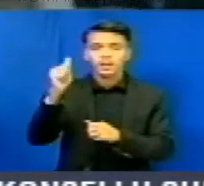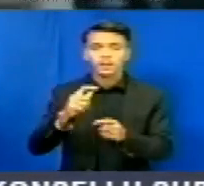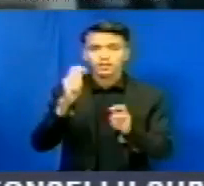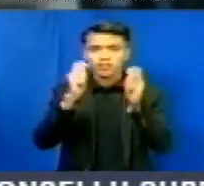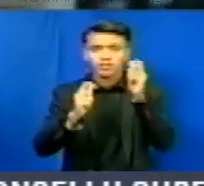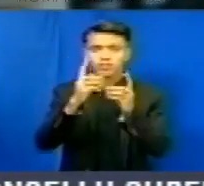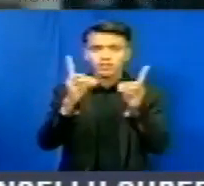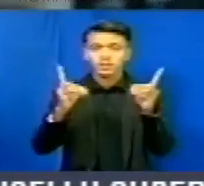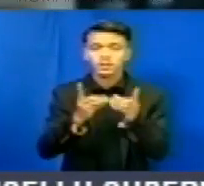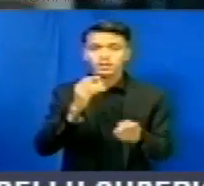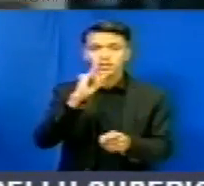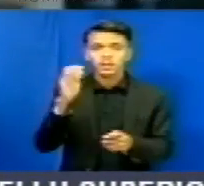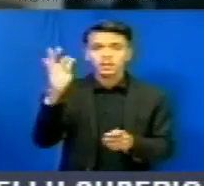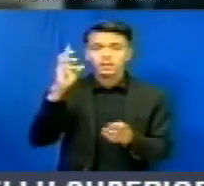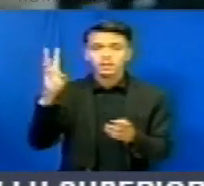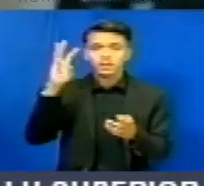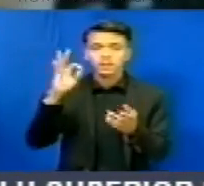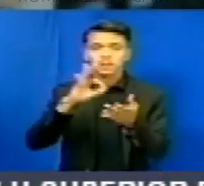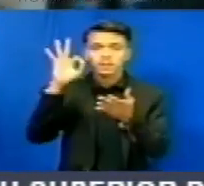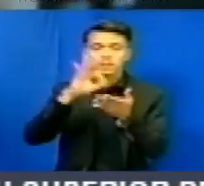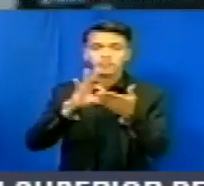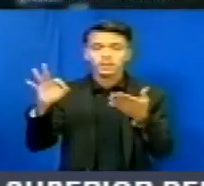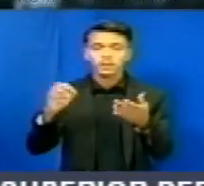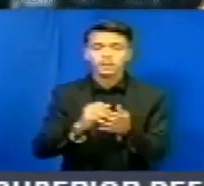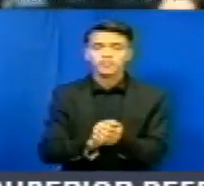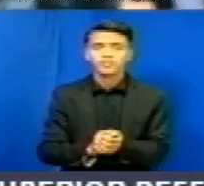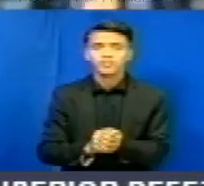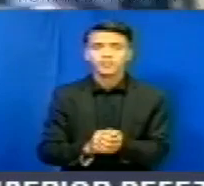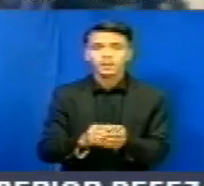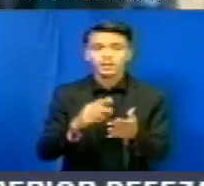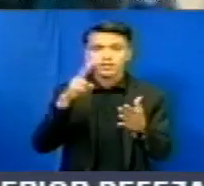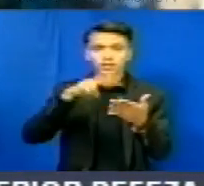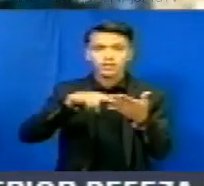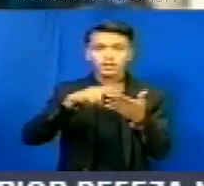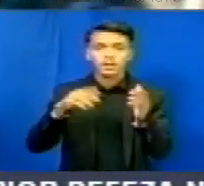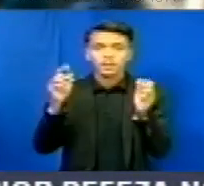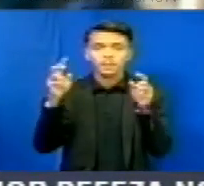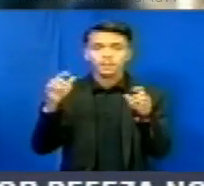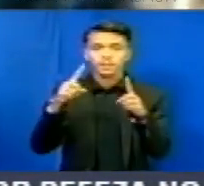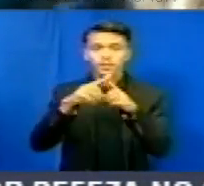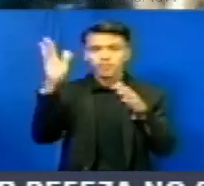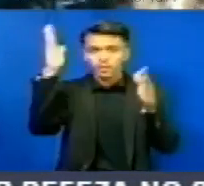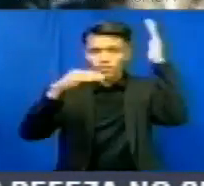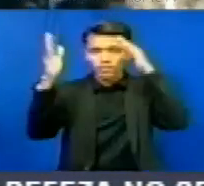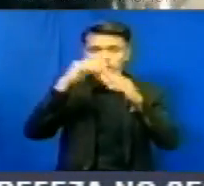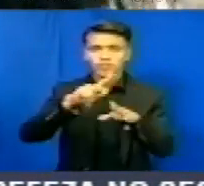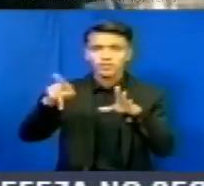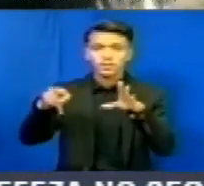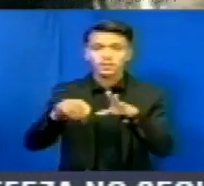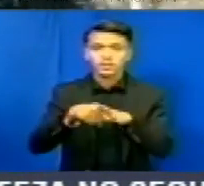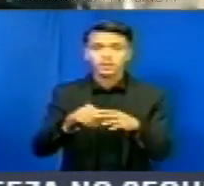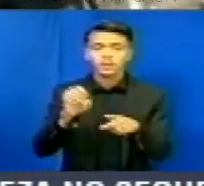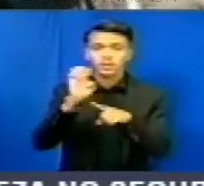Tribunal Distrital de Ilis, sexta-feira, Lihusi Juiz José Maria Lessa e Leitura, sentença bacase o participação econômica no negócio,